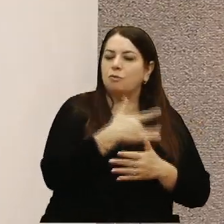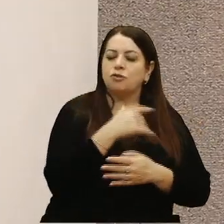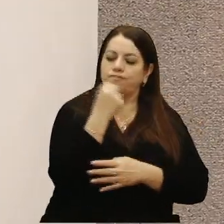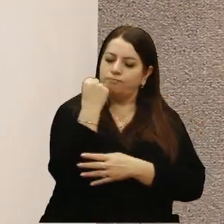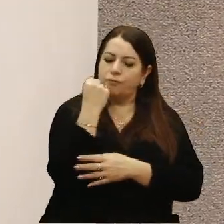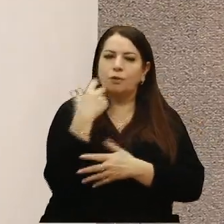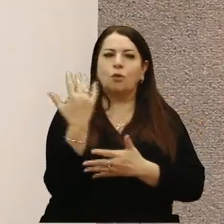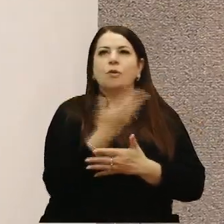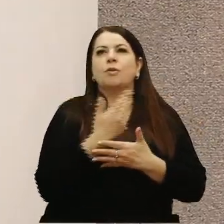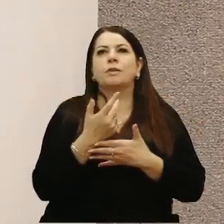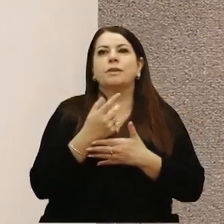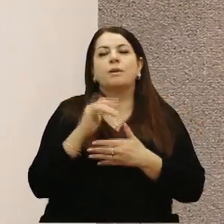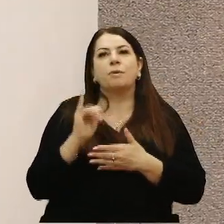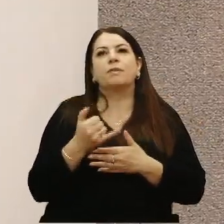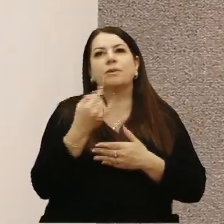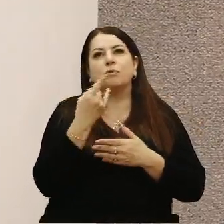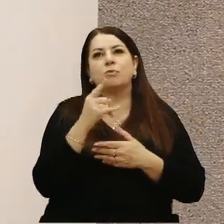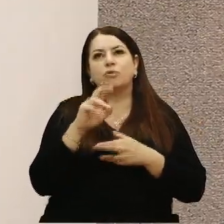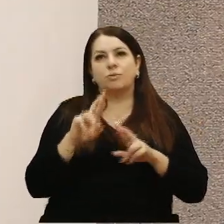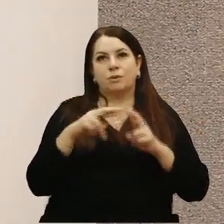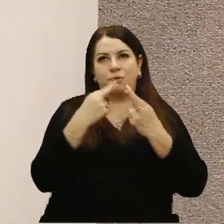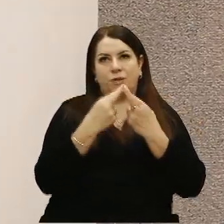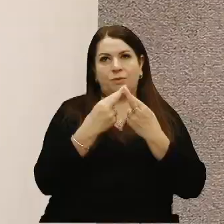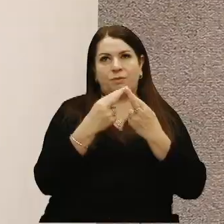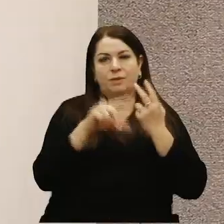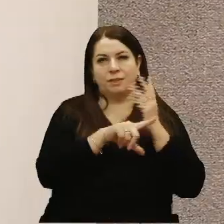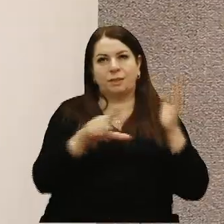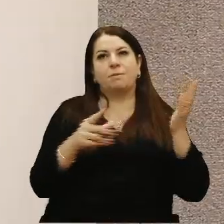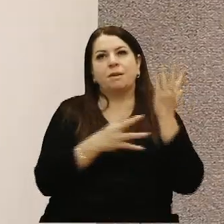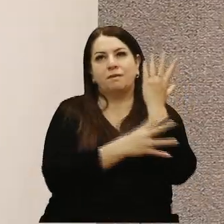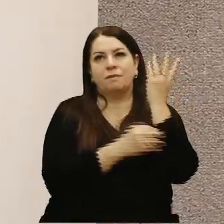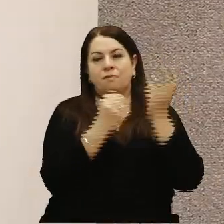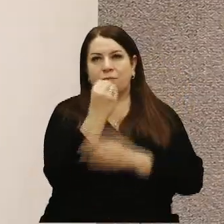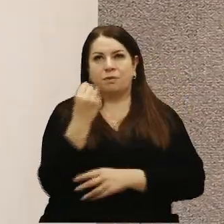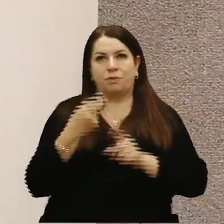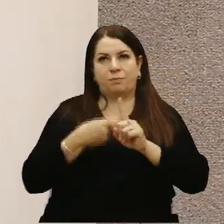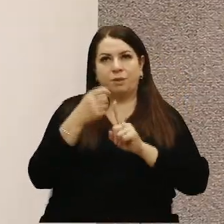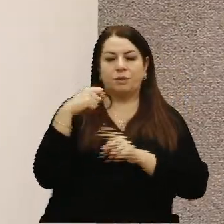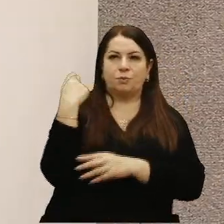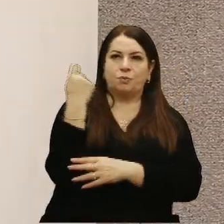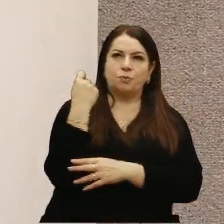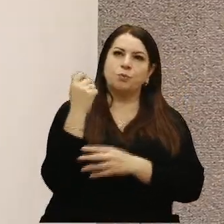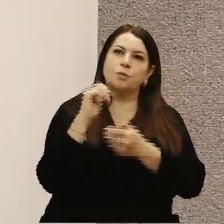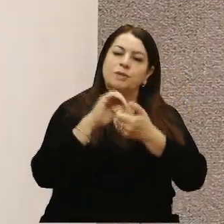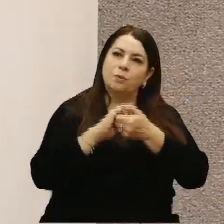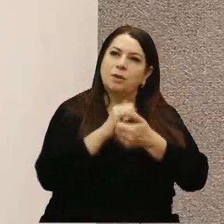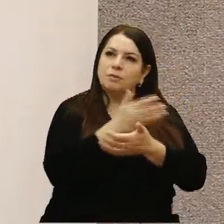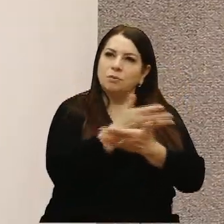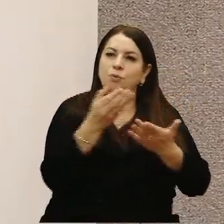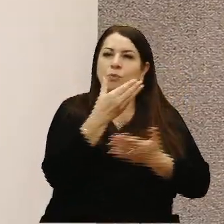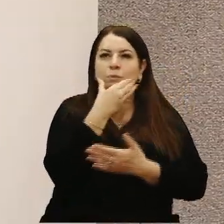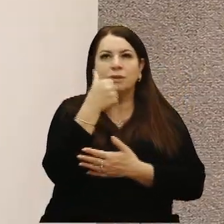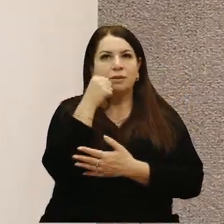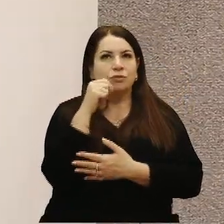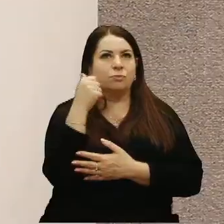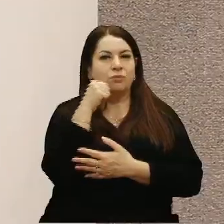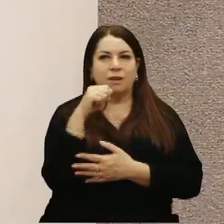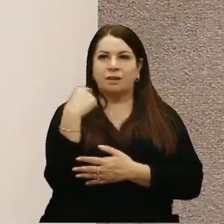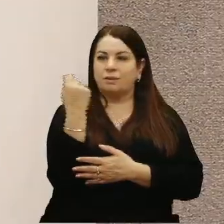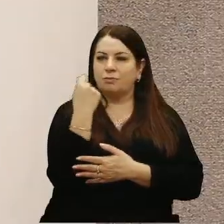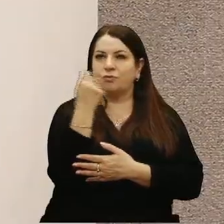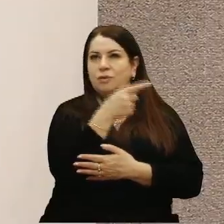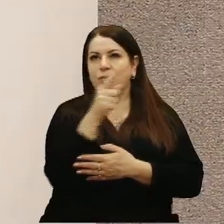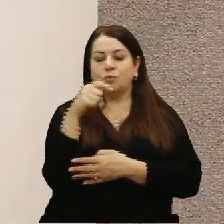também aproveitar, né, a nossa última sessão dessa Semana Farroupilha, né, ainda do nosso mês do gaúcho, e saudar a todos os gaúchos e gaúchas do nosso estado do Rio Grande do Sul, aqueles